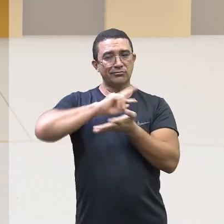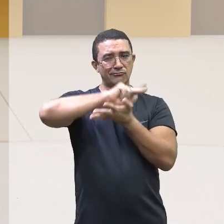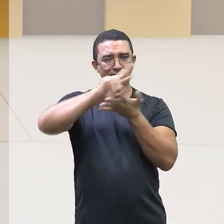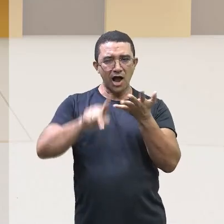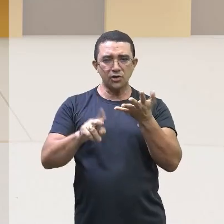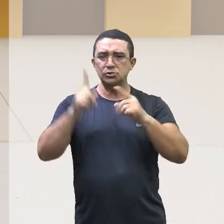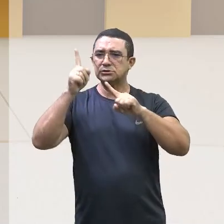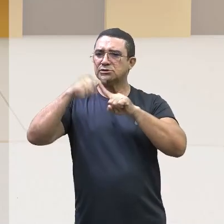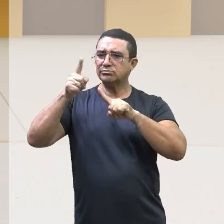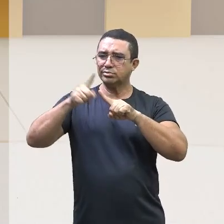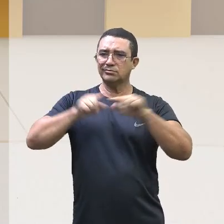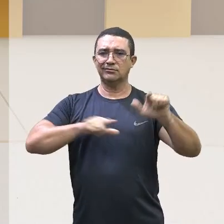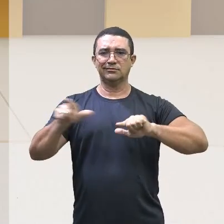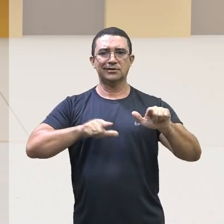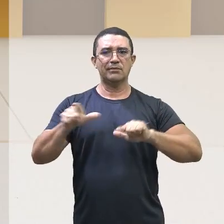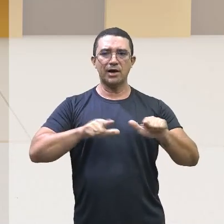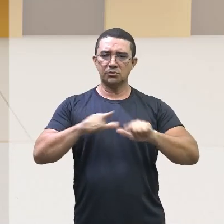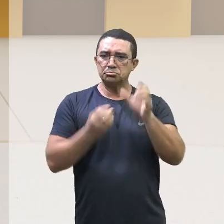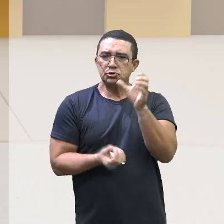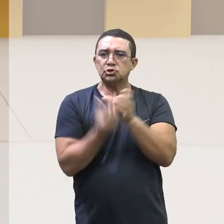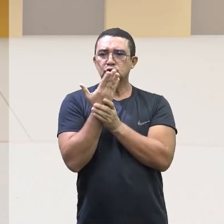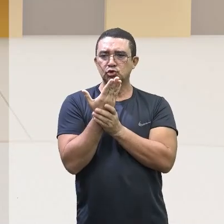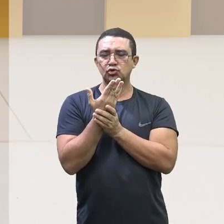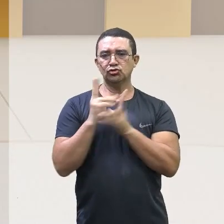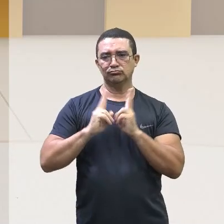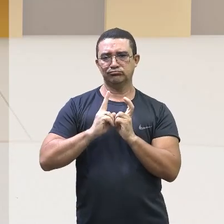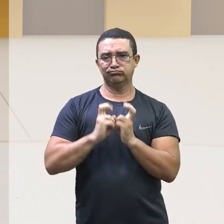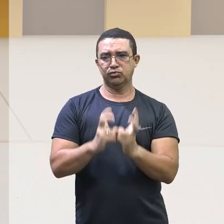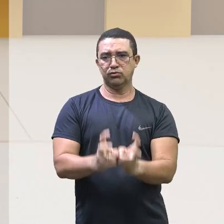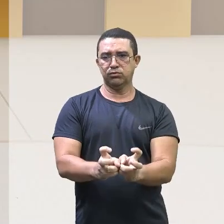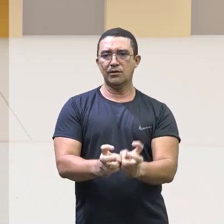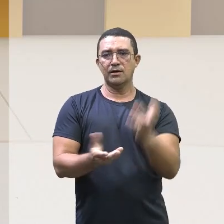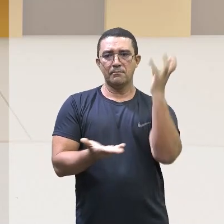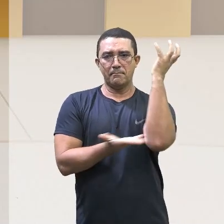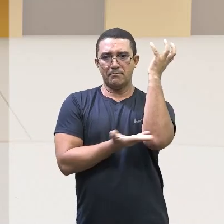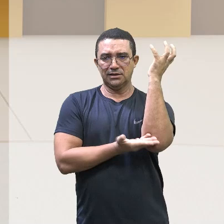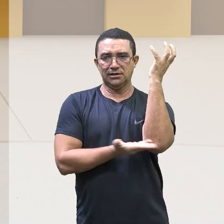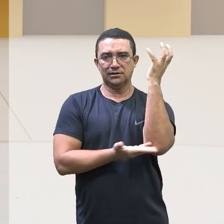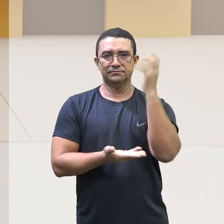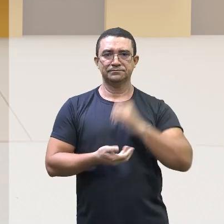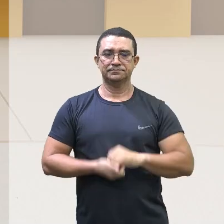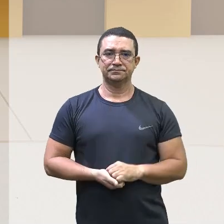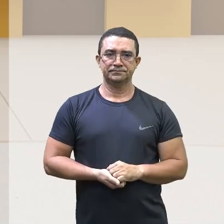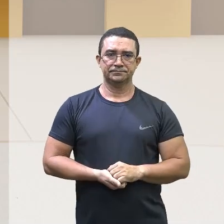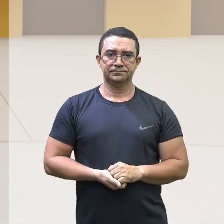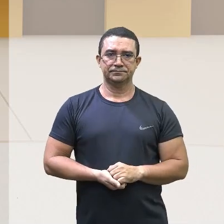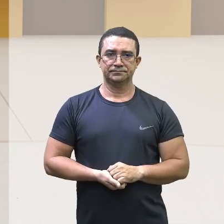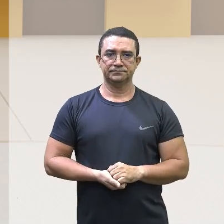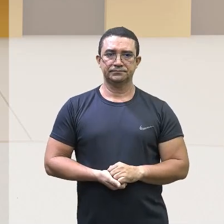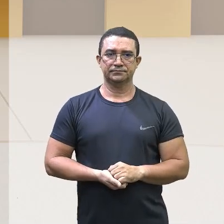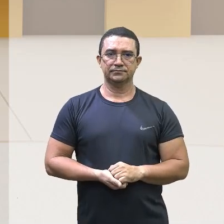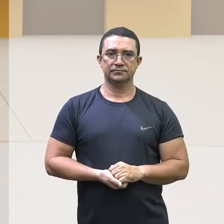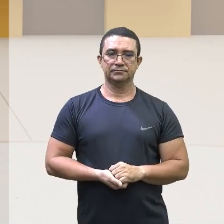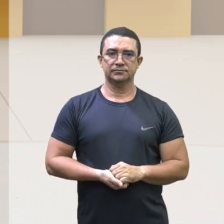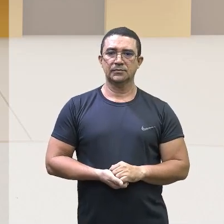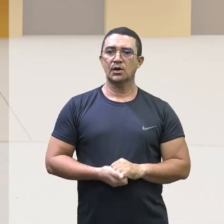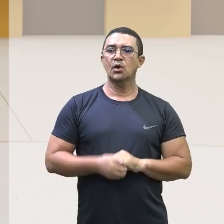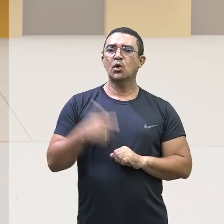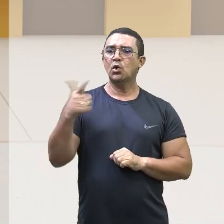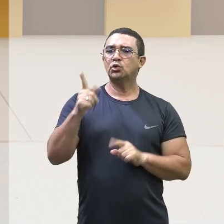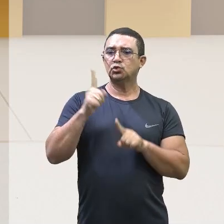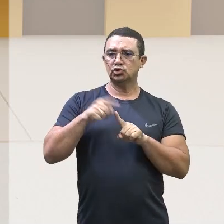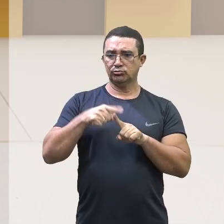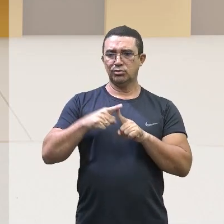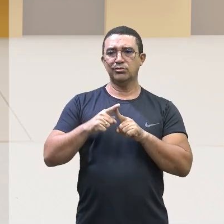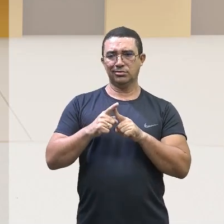oriundas, né, da exploração de madeira. Mas olha só, vamos agora elencar outro tipo de ocupação na Amazônia,